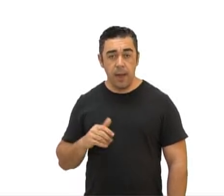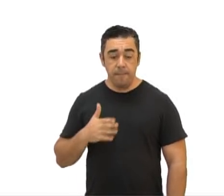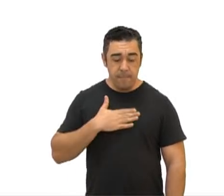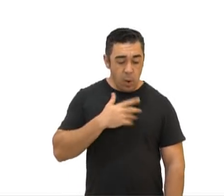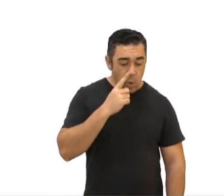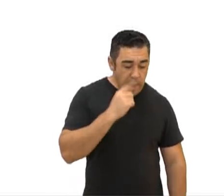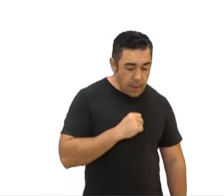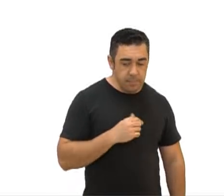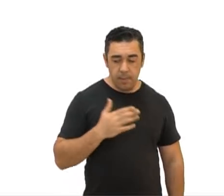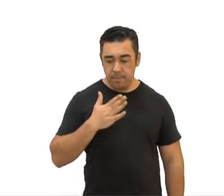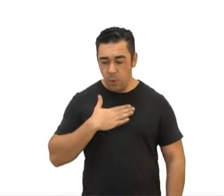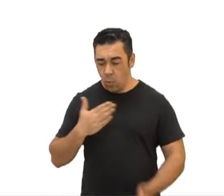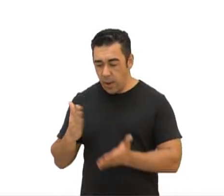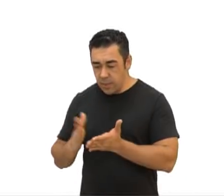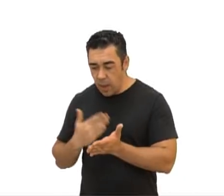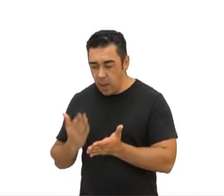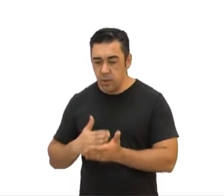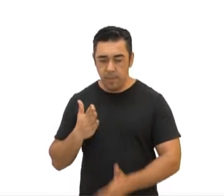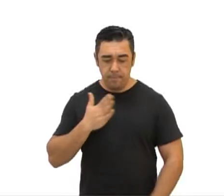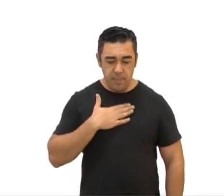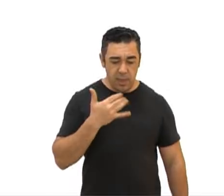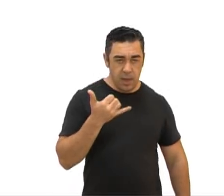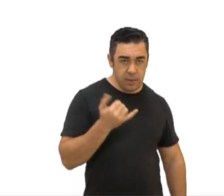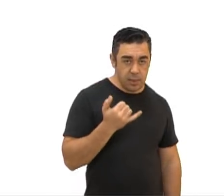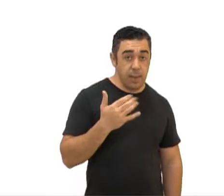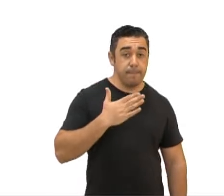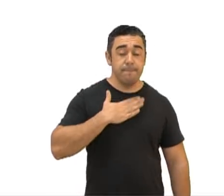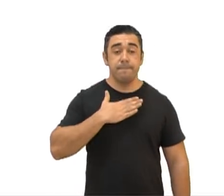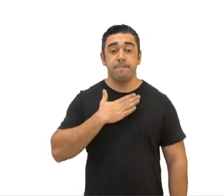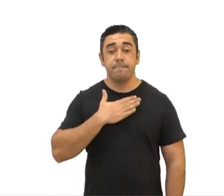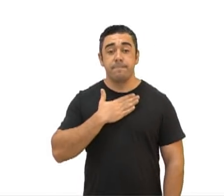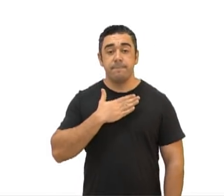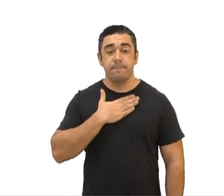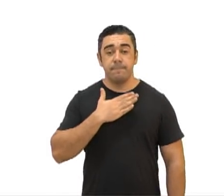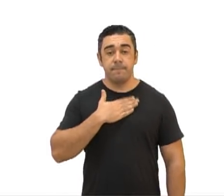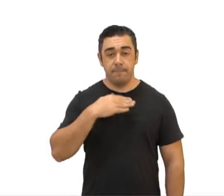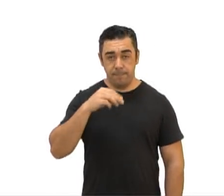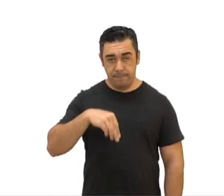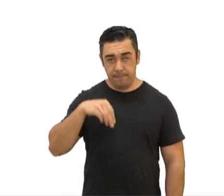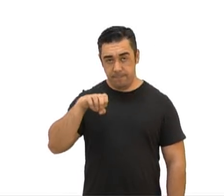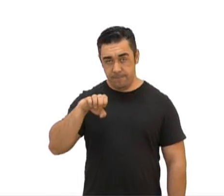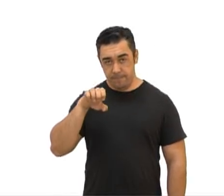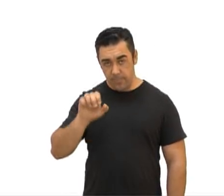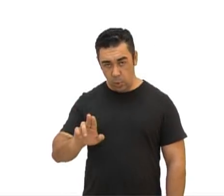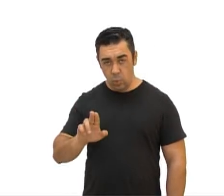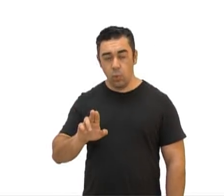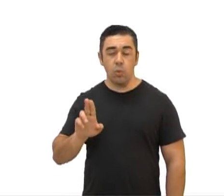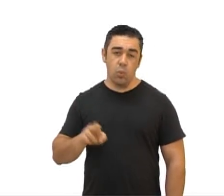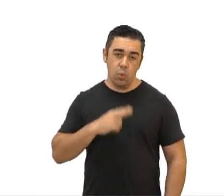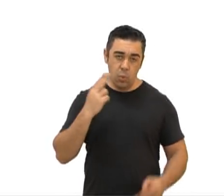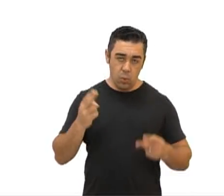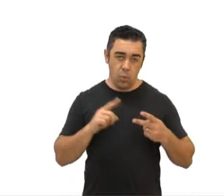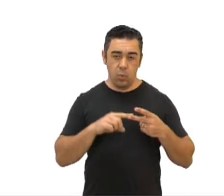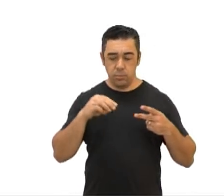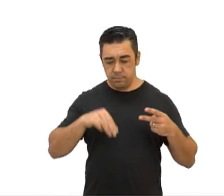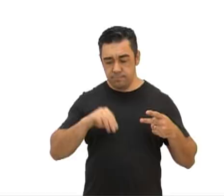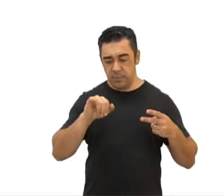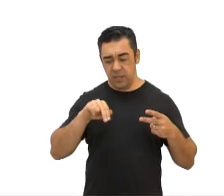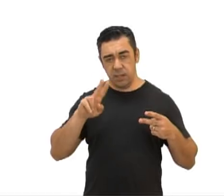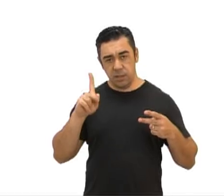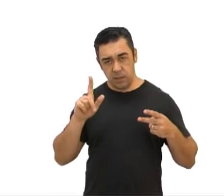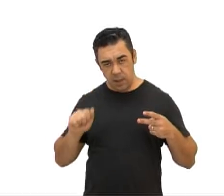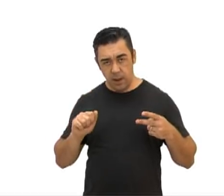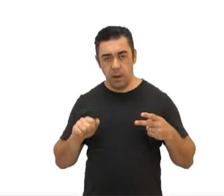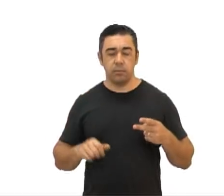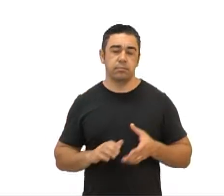lápis, esse é meu caderno, essa é minha caneta, algo que pertence a mim, que é de minha posse, por isso que é possessivo,